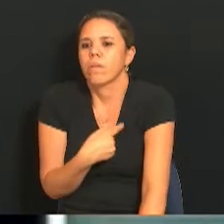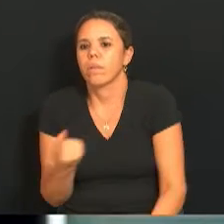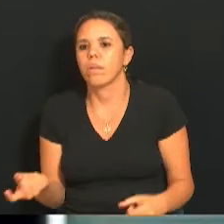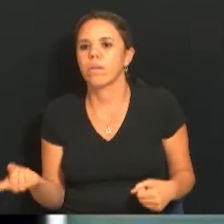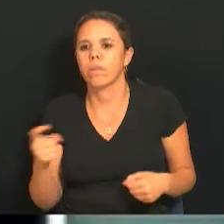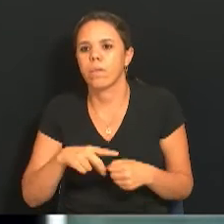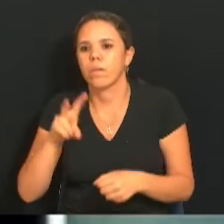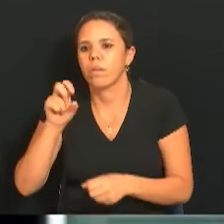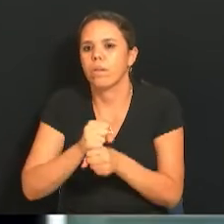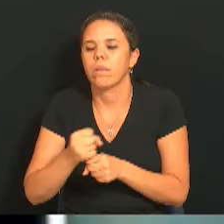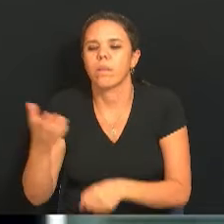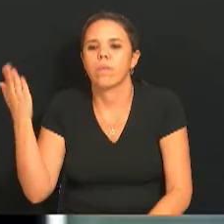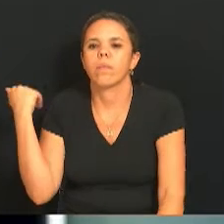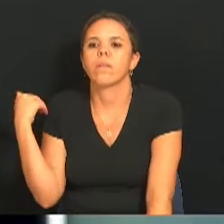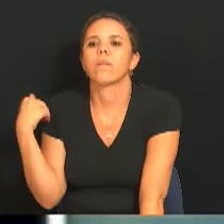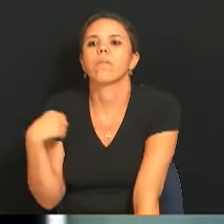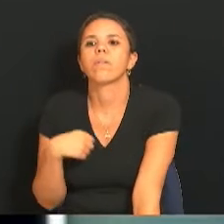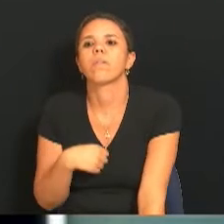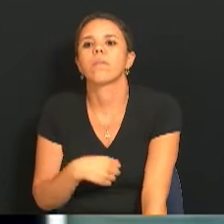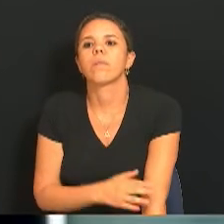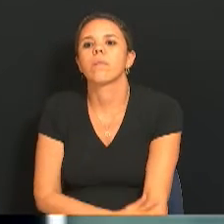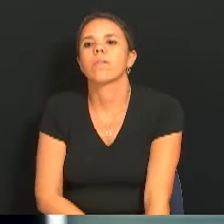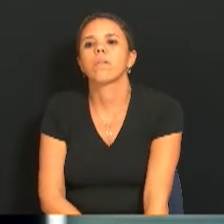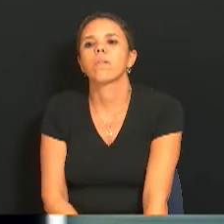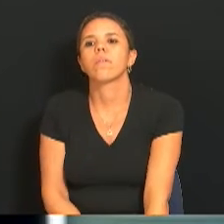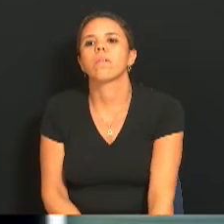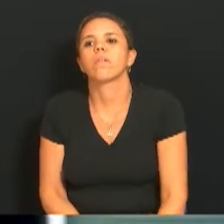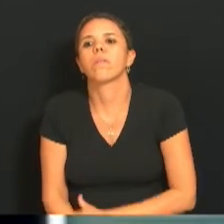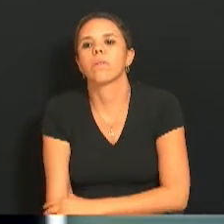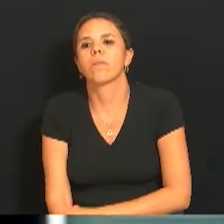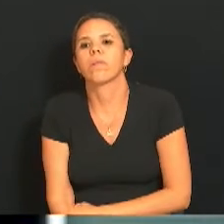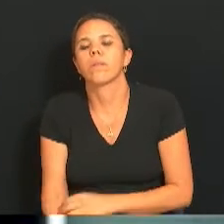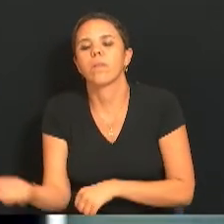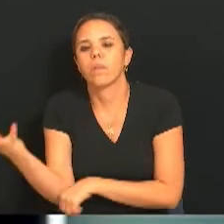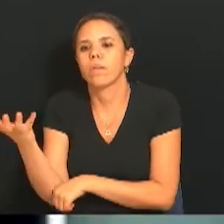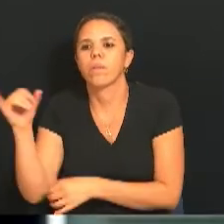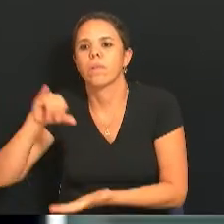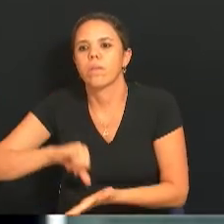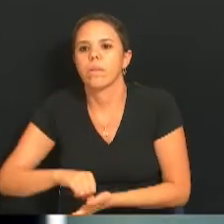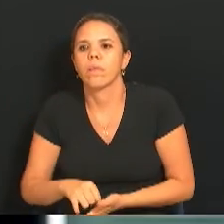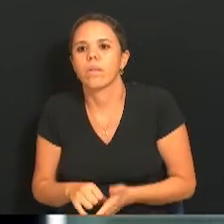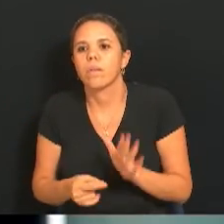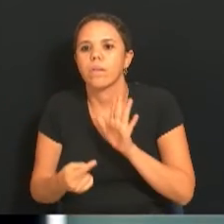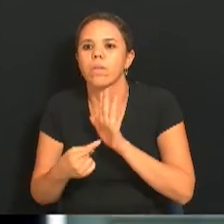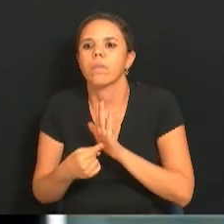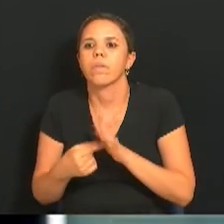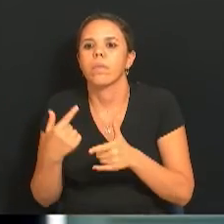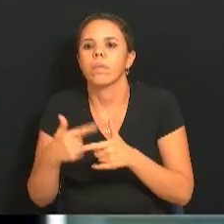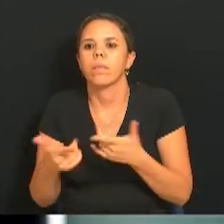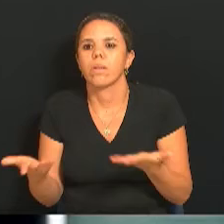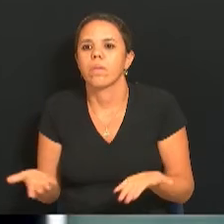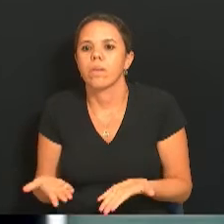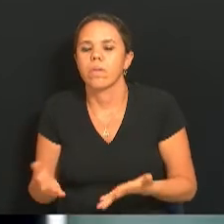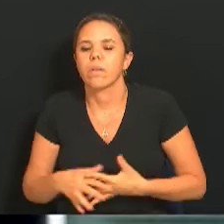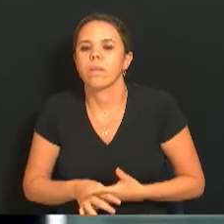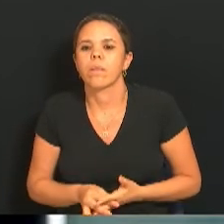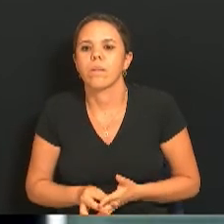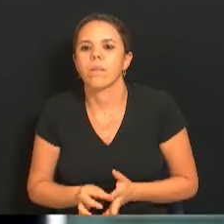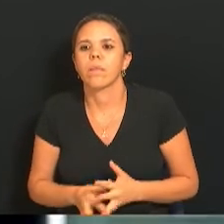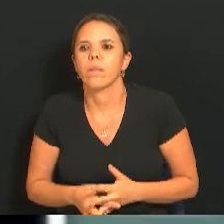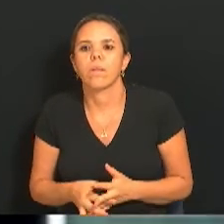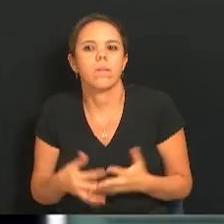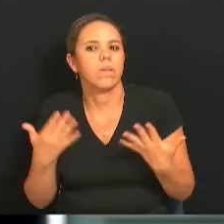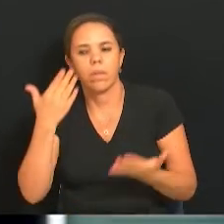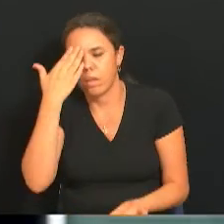anos atrás e pegar um morador da região central e mostrar a situação que o centro se encontra hoje, ele não vai